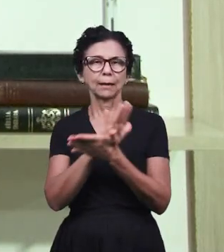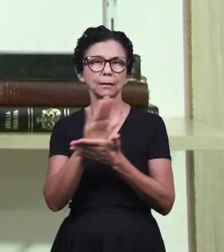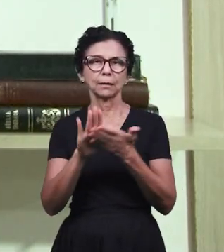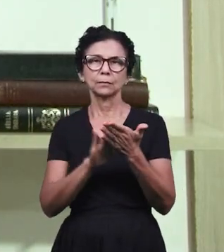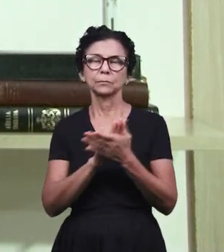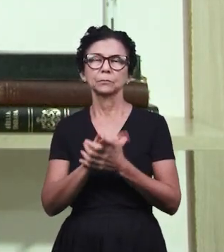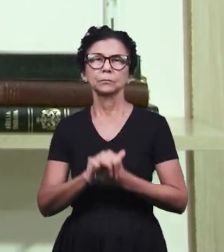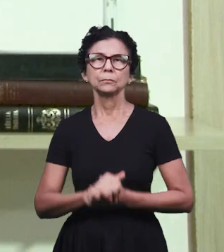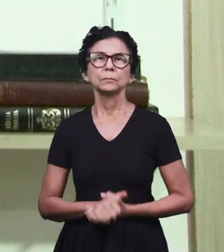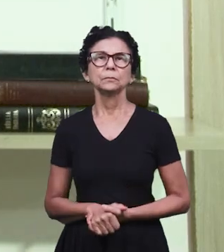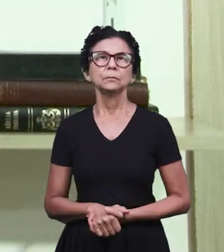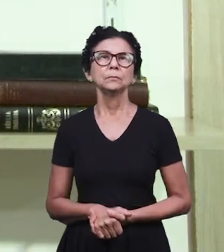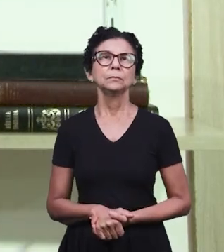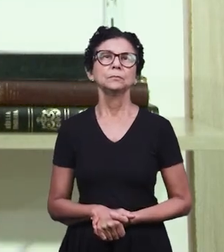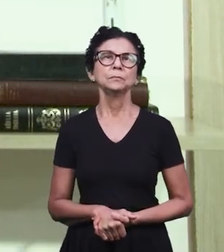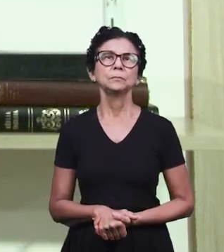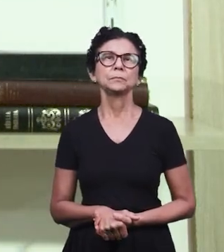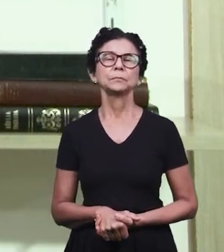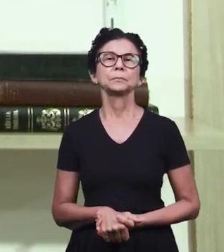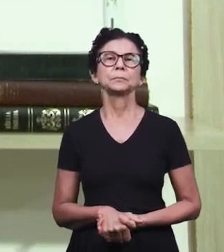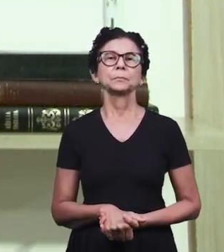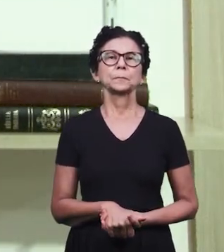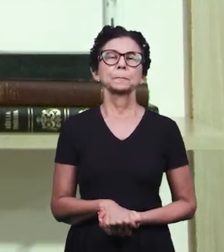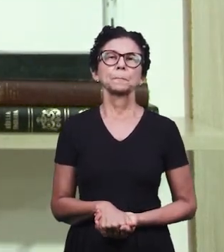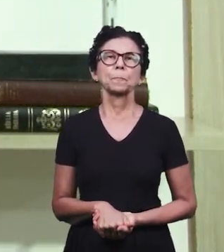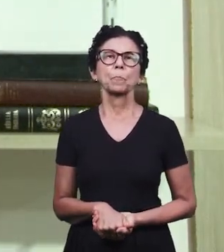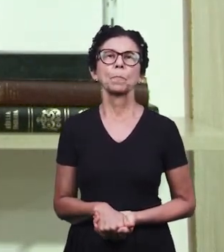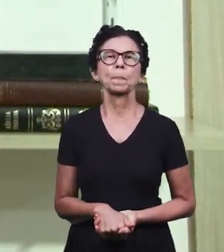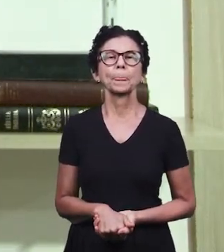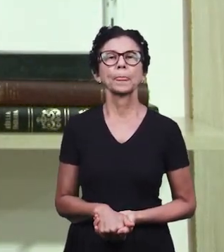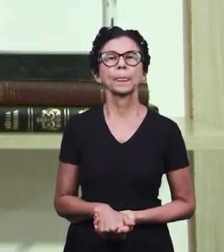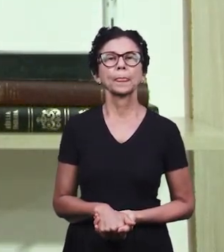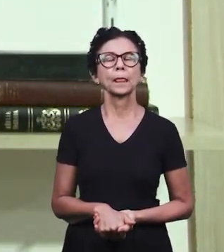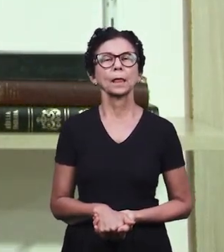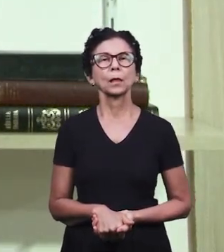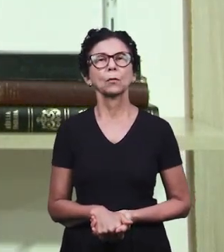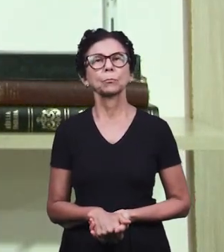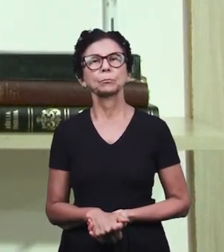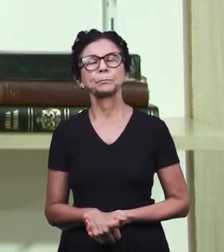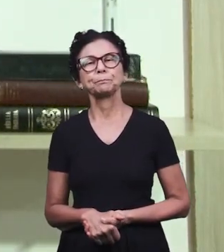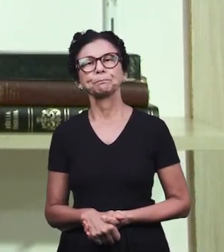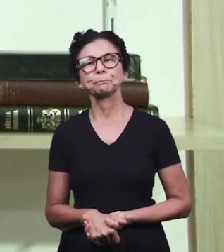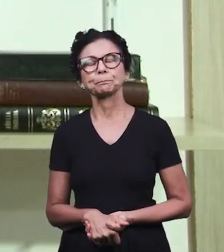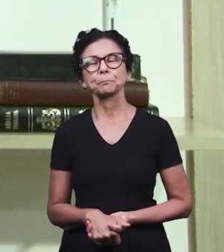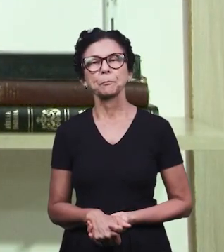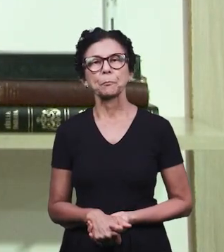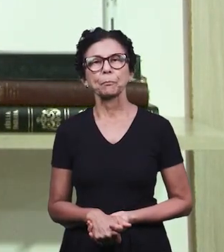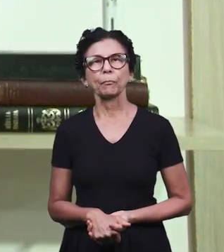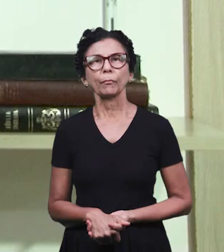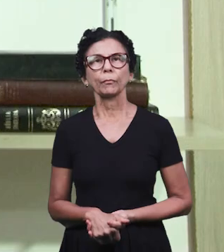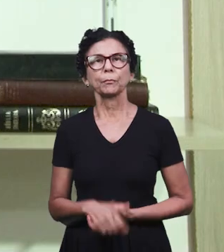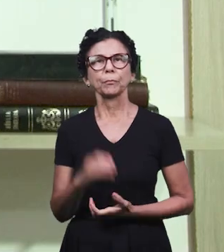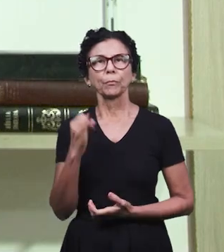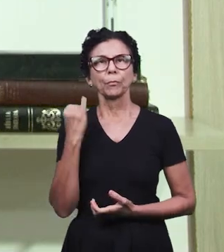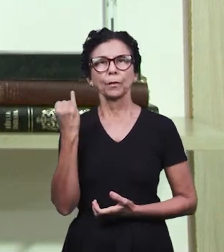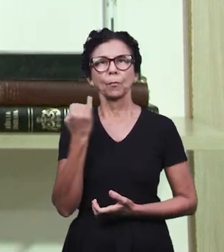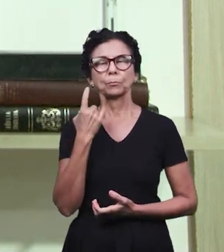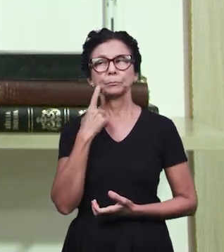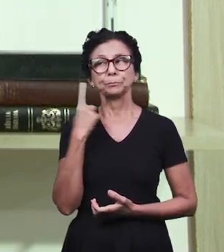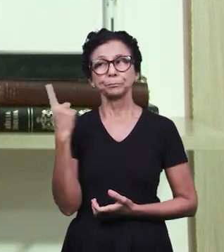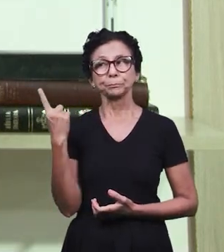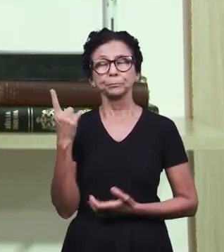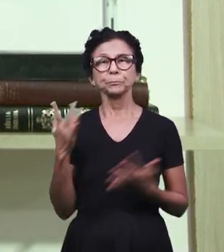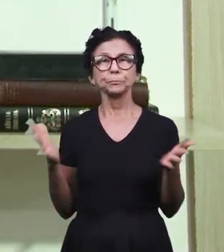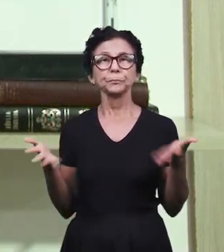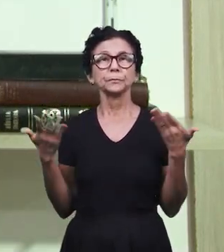Outro ponto interessante de trabalharmos são os manejos de comportamento. Então, eu vou estimular